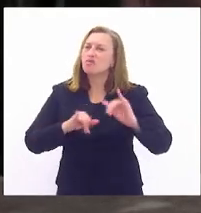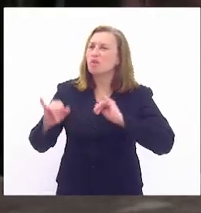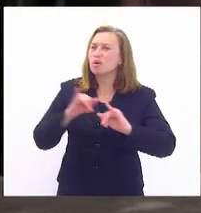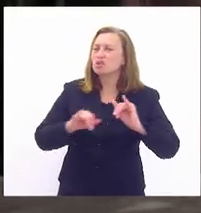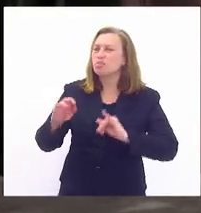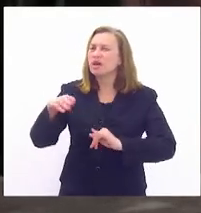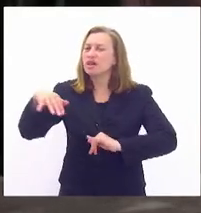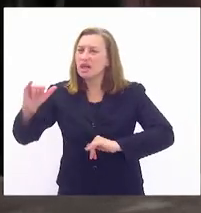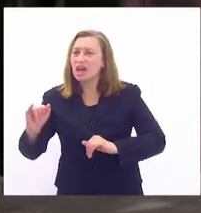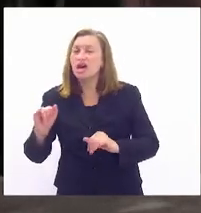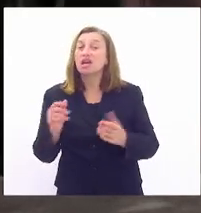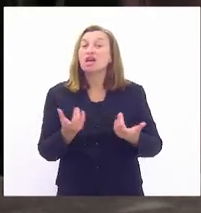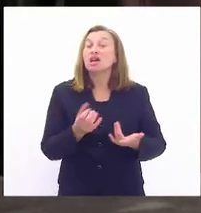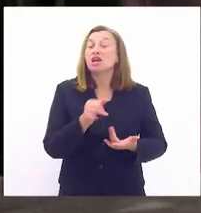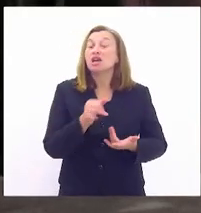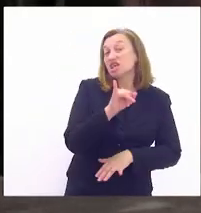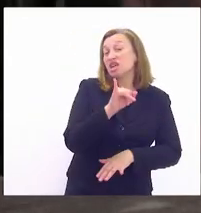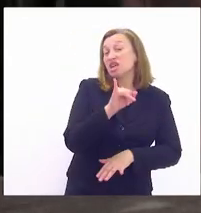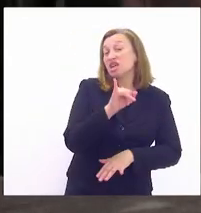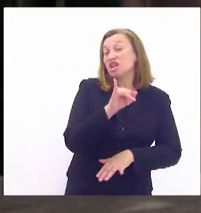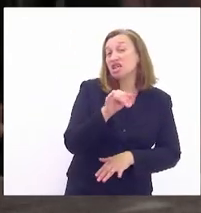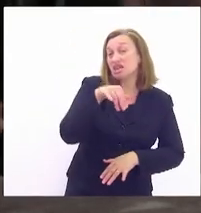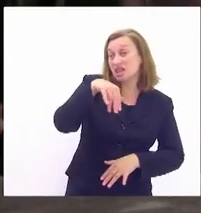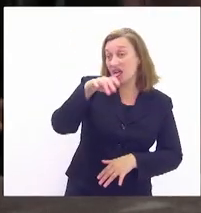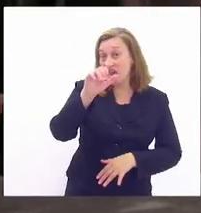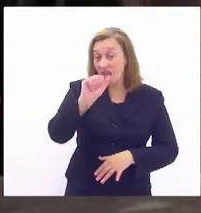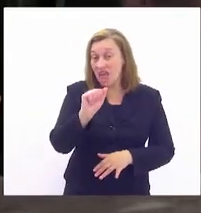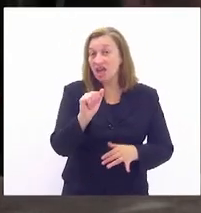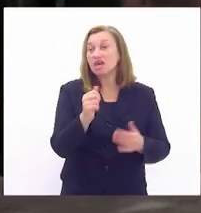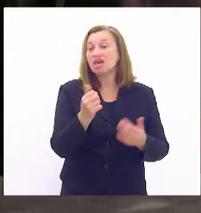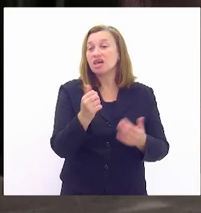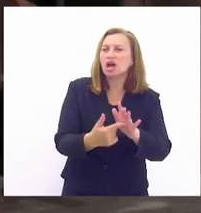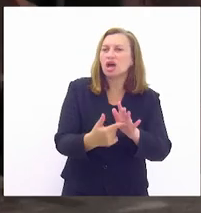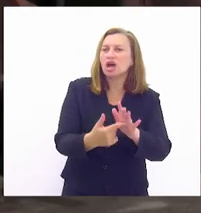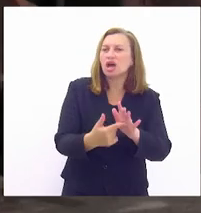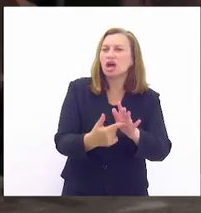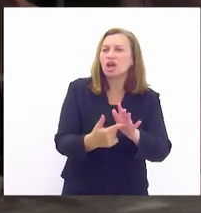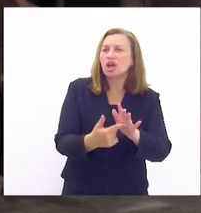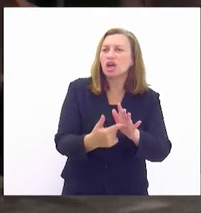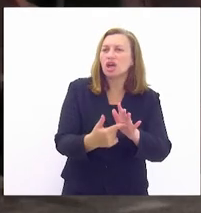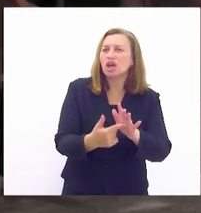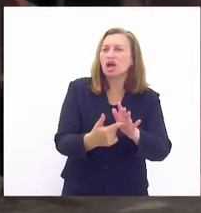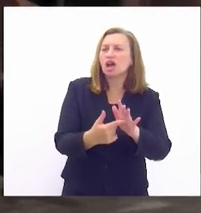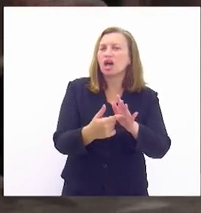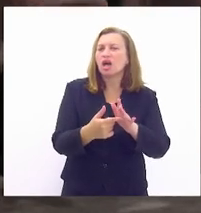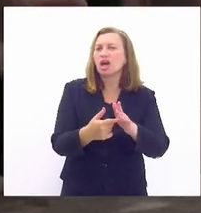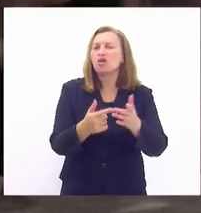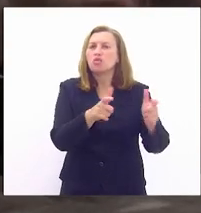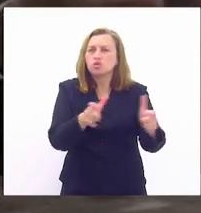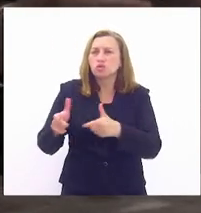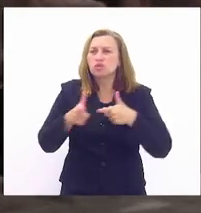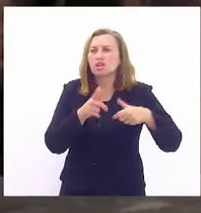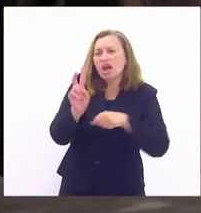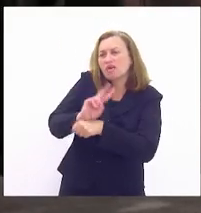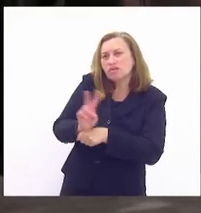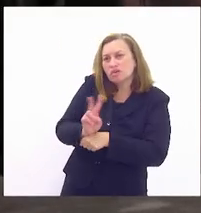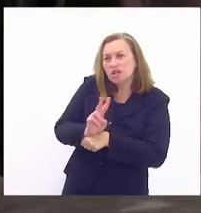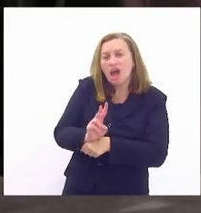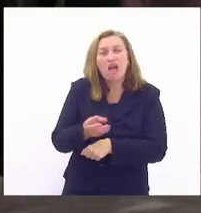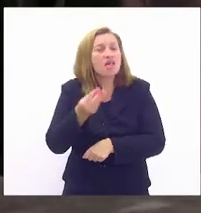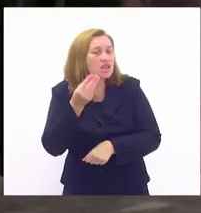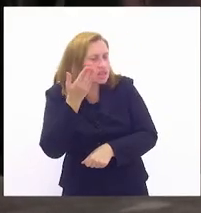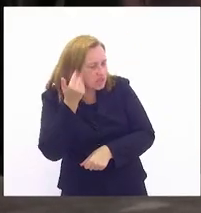população é o INEA. Não, é o órgão fiscalizador. Ele atesta que isso está correto.